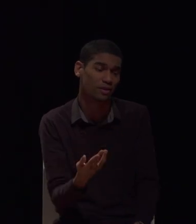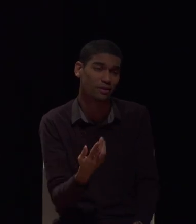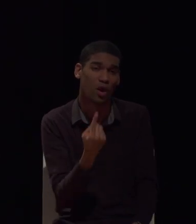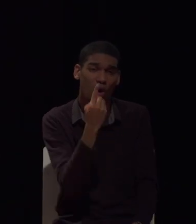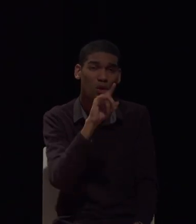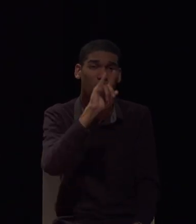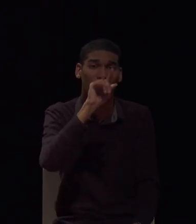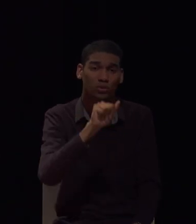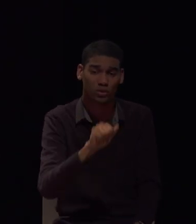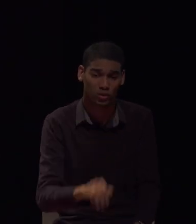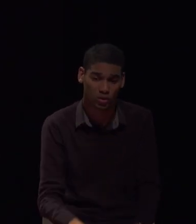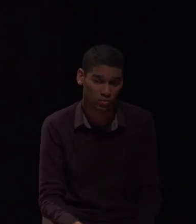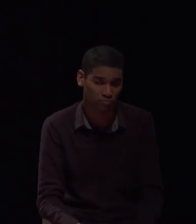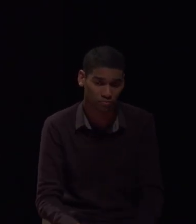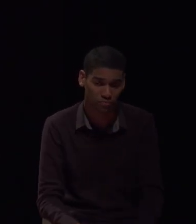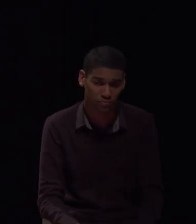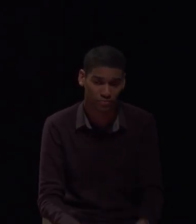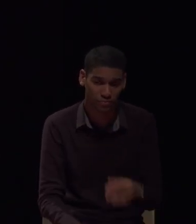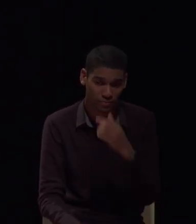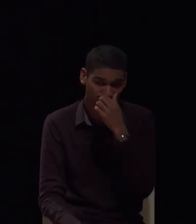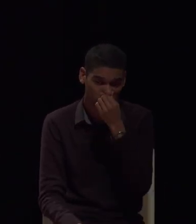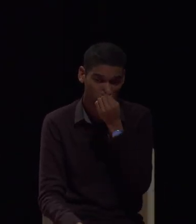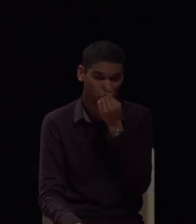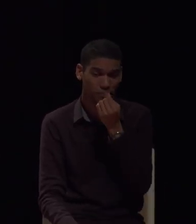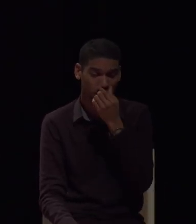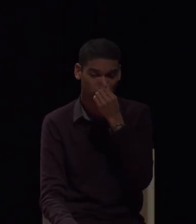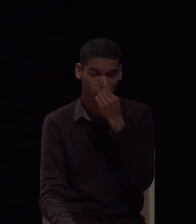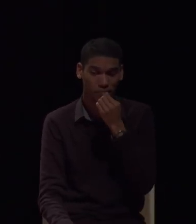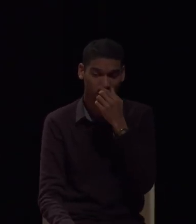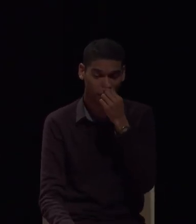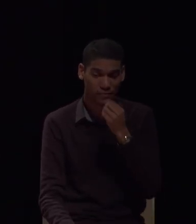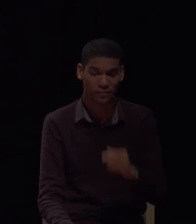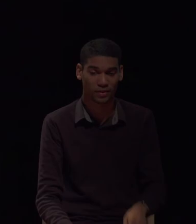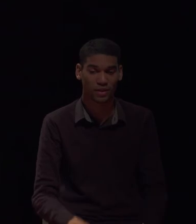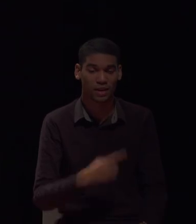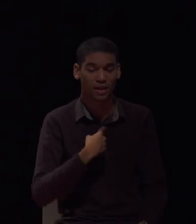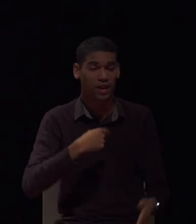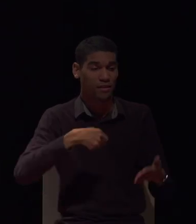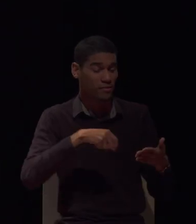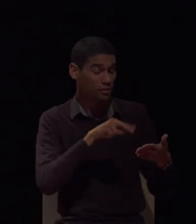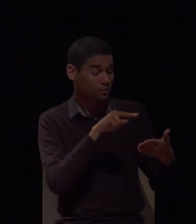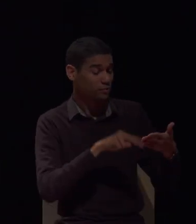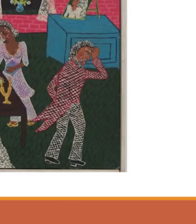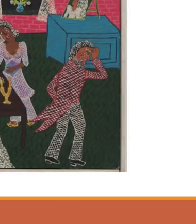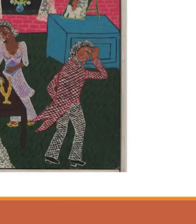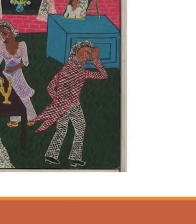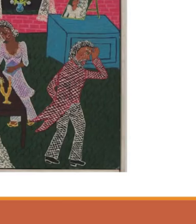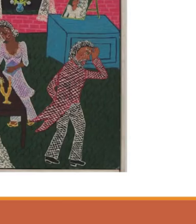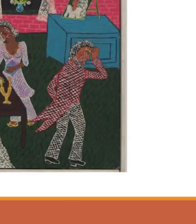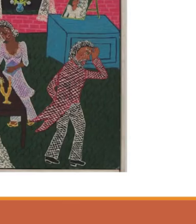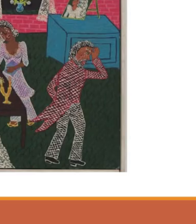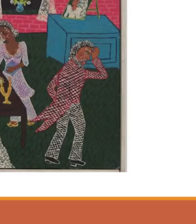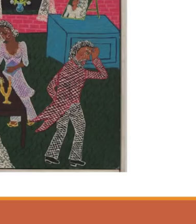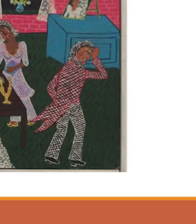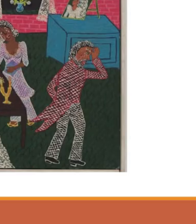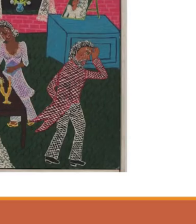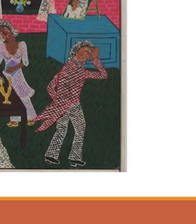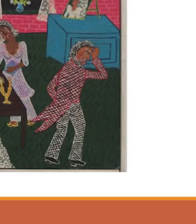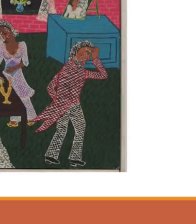foi uma das cinco minutos aí é isso que eu vou precisar dele aqui no meu uma pinha